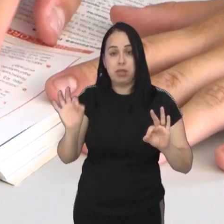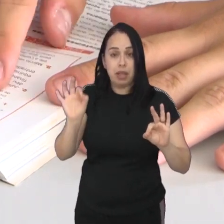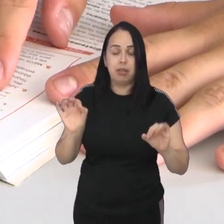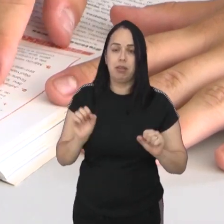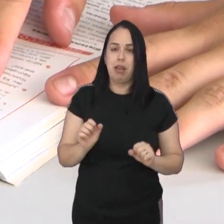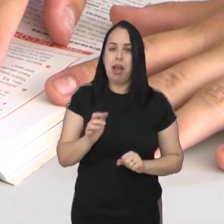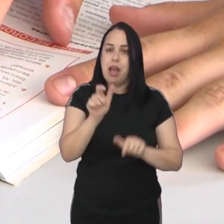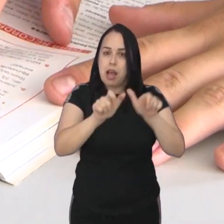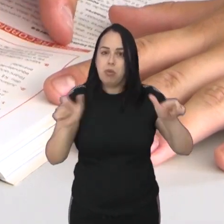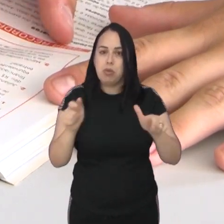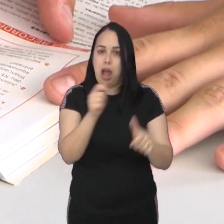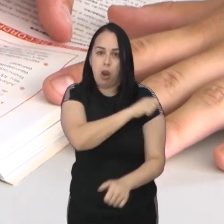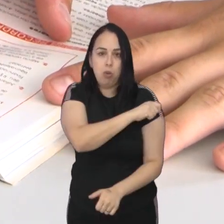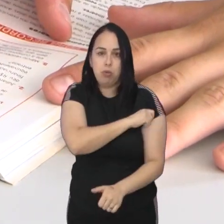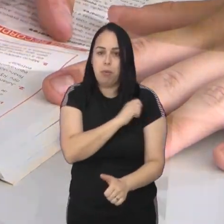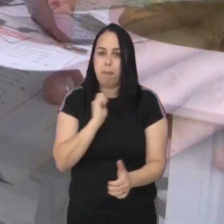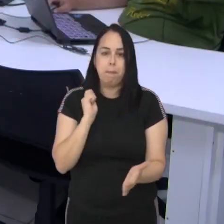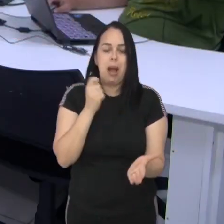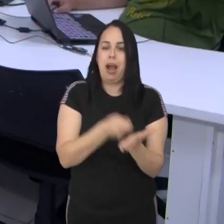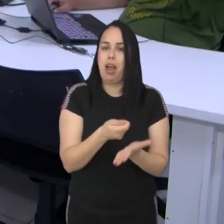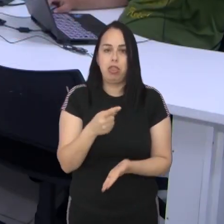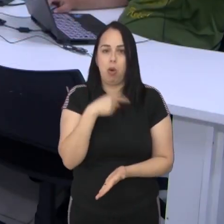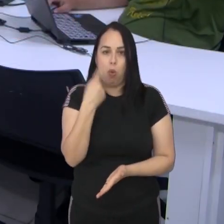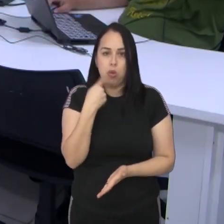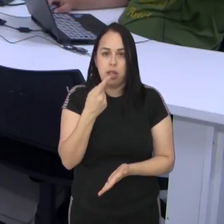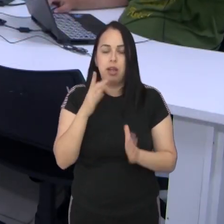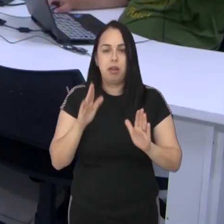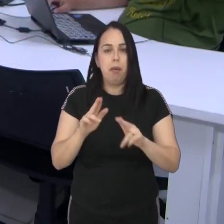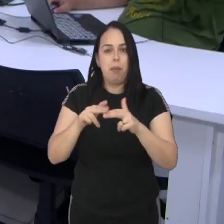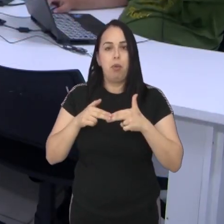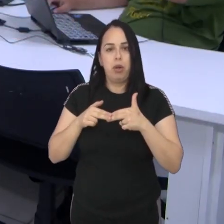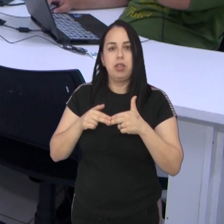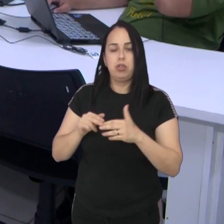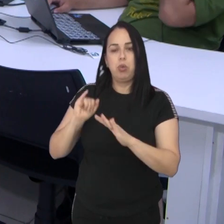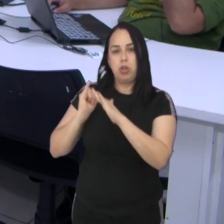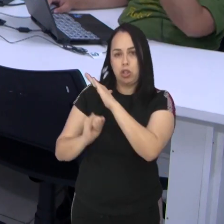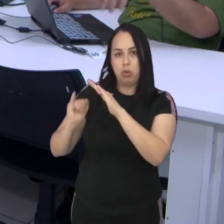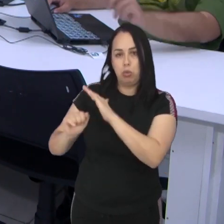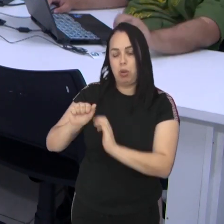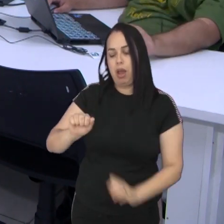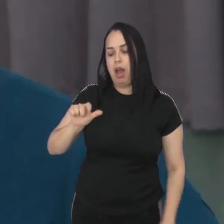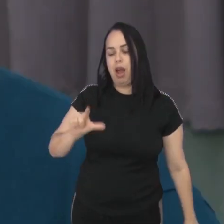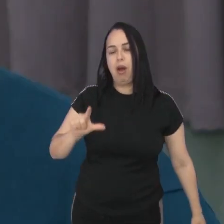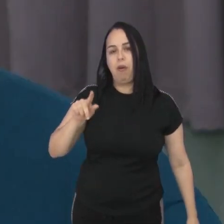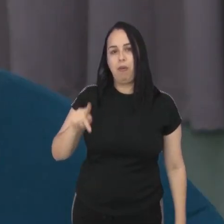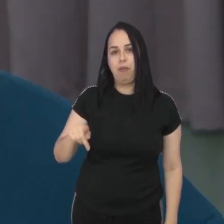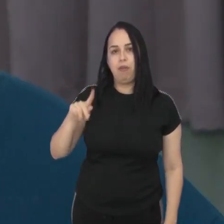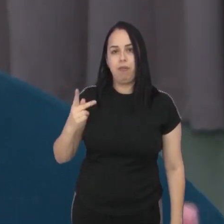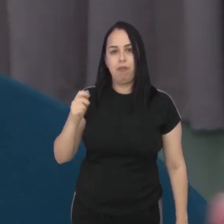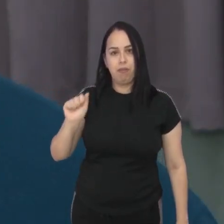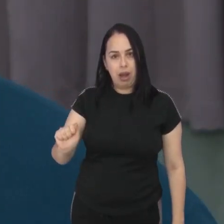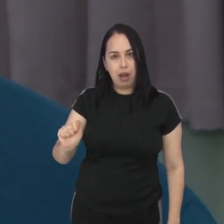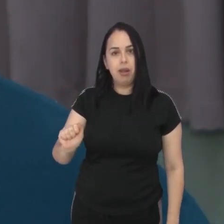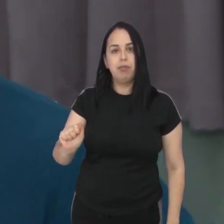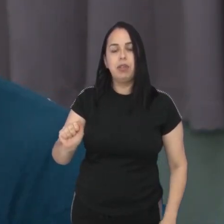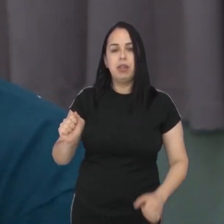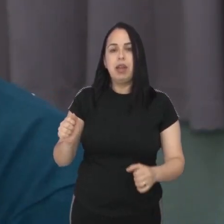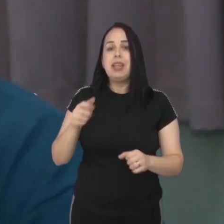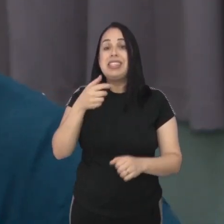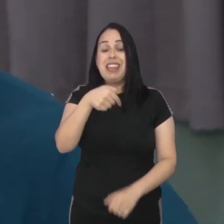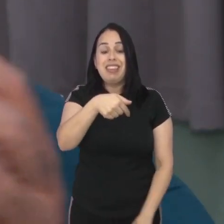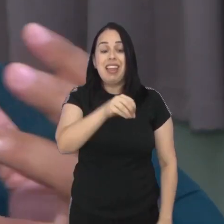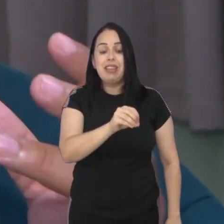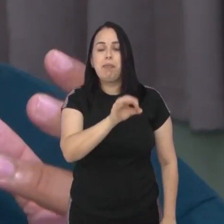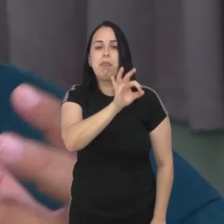que não têm como pagar pelos estudos é um dos objetivos do Instituto Alfa Lumen. Aqui, 70%